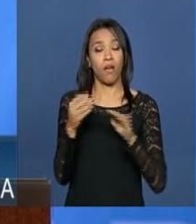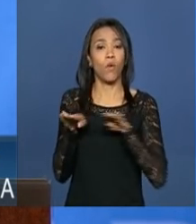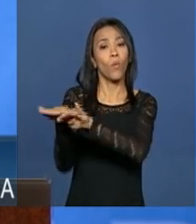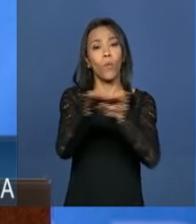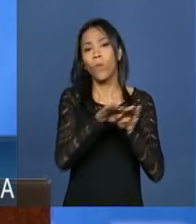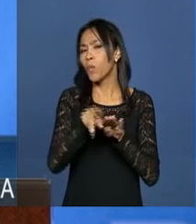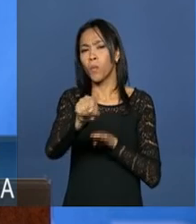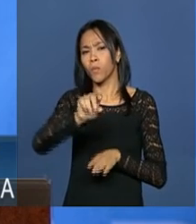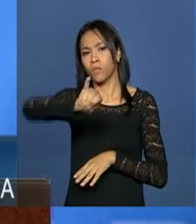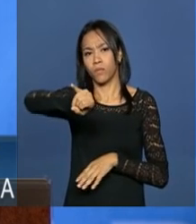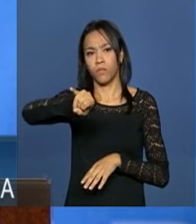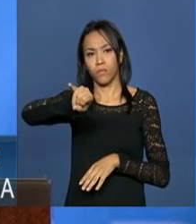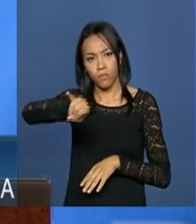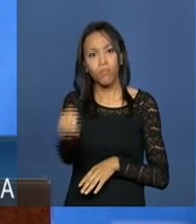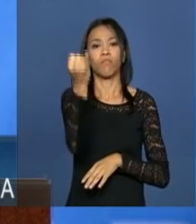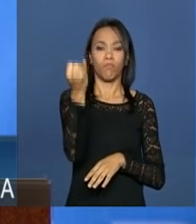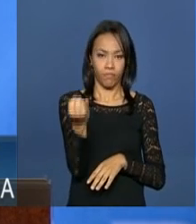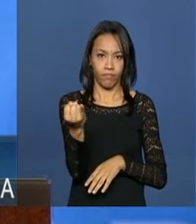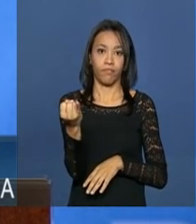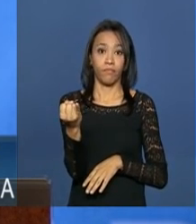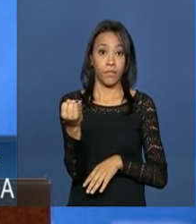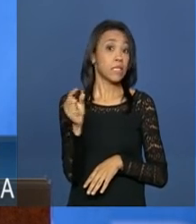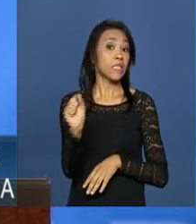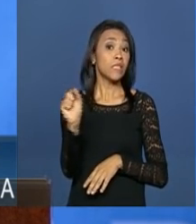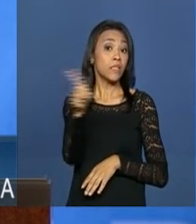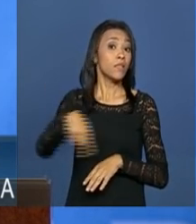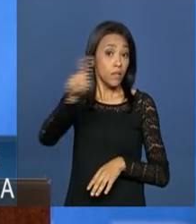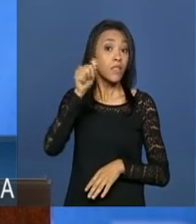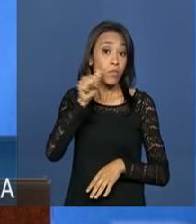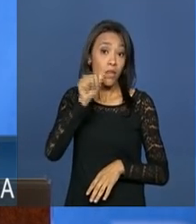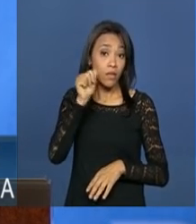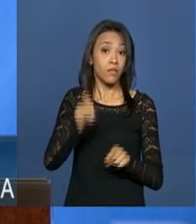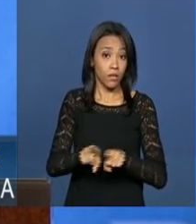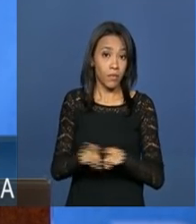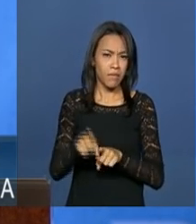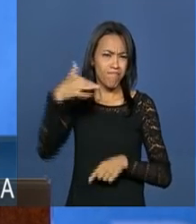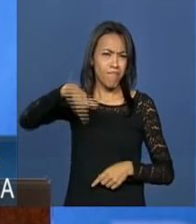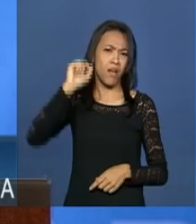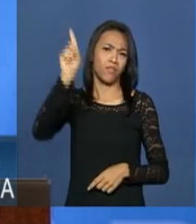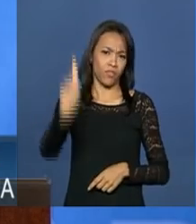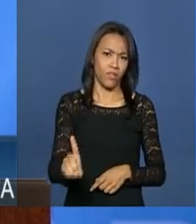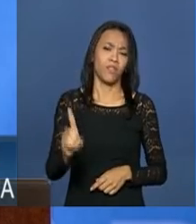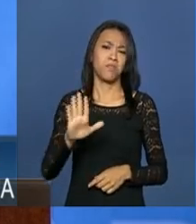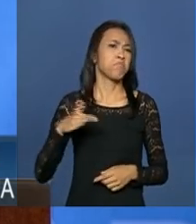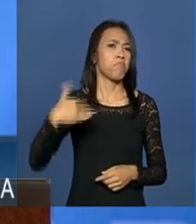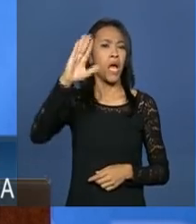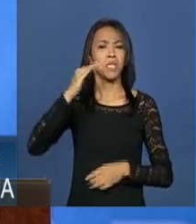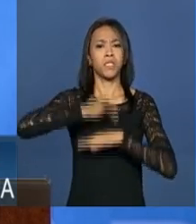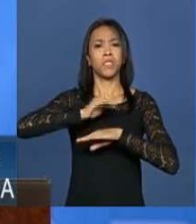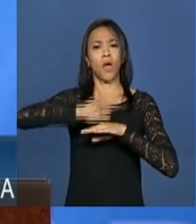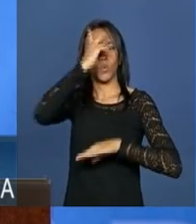de oportunidades, em que as mulheres tivessem mais direitos, mais